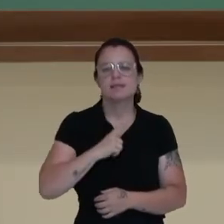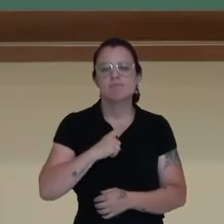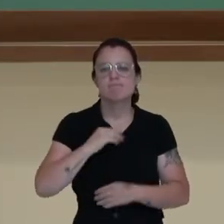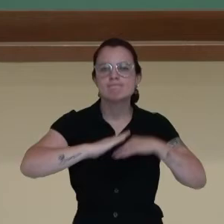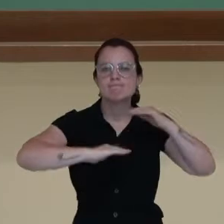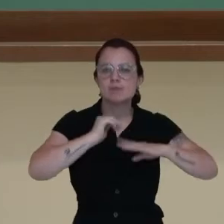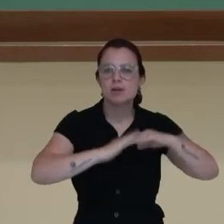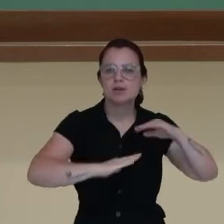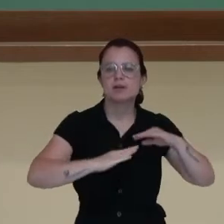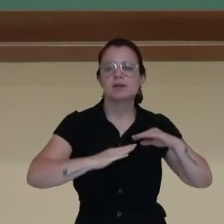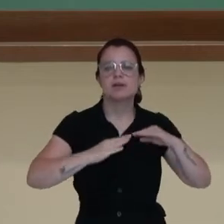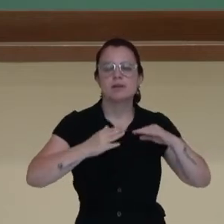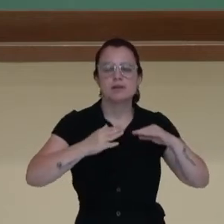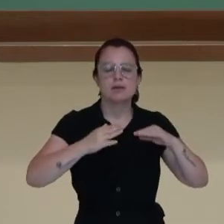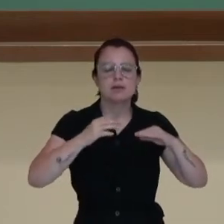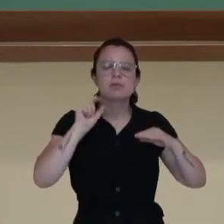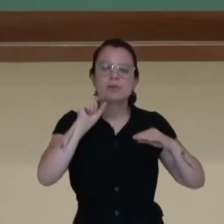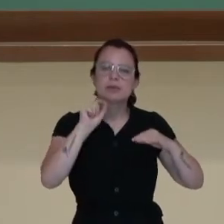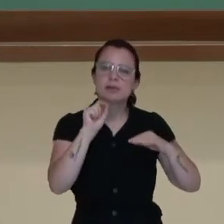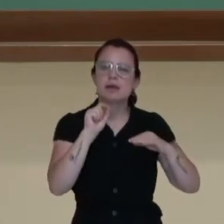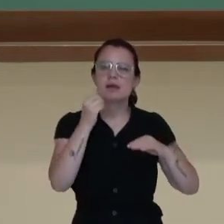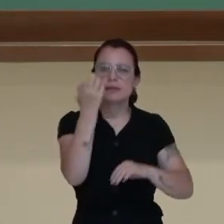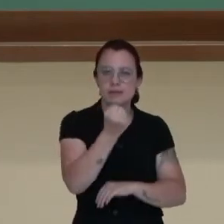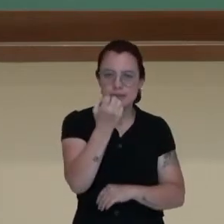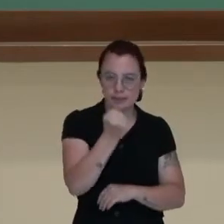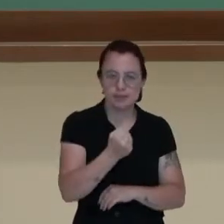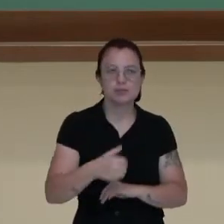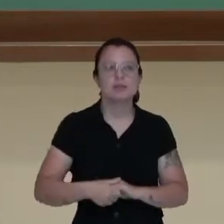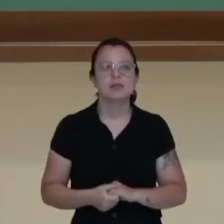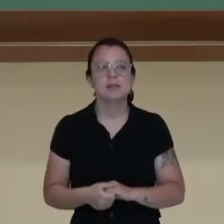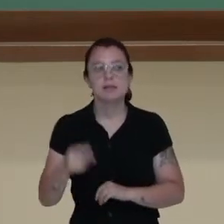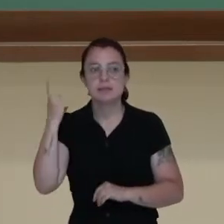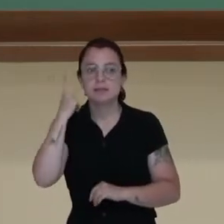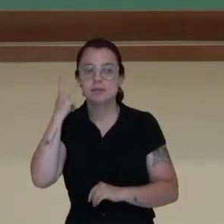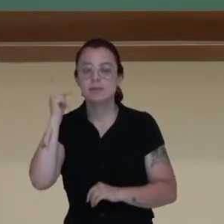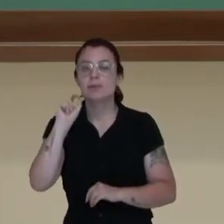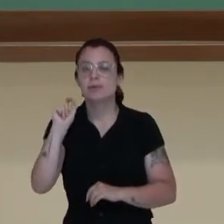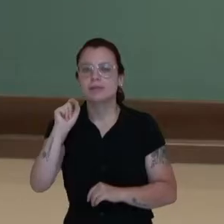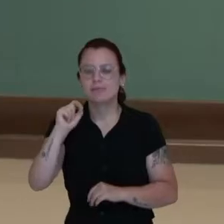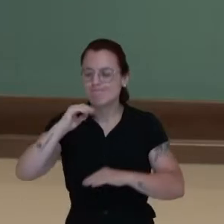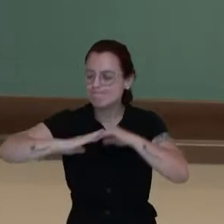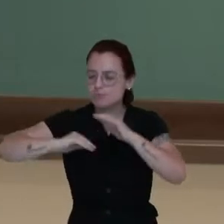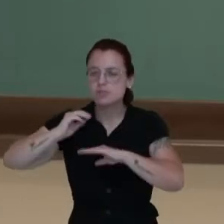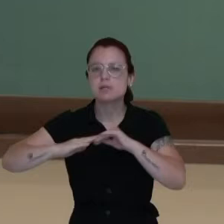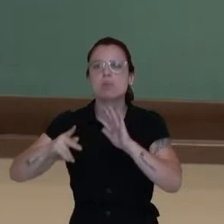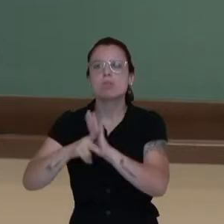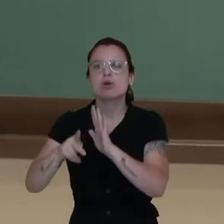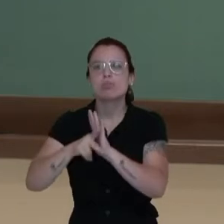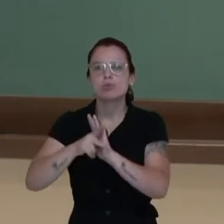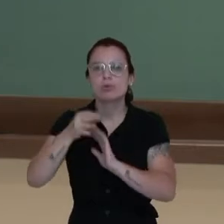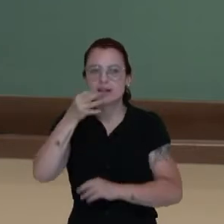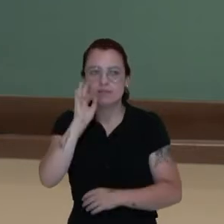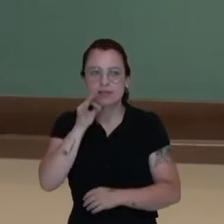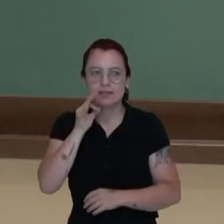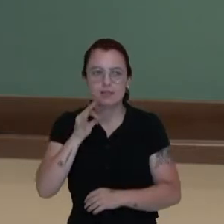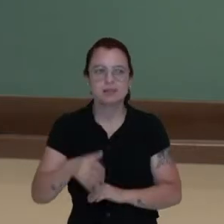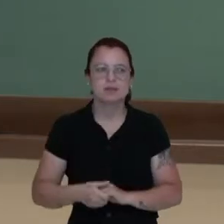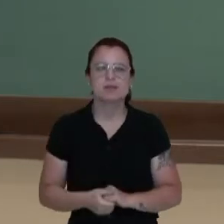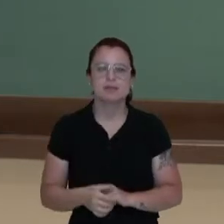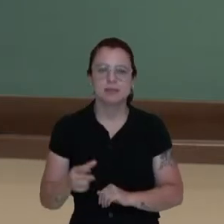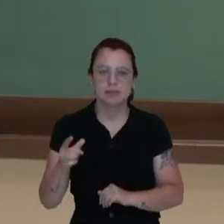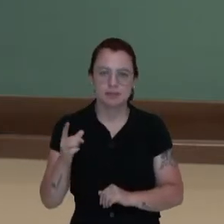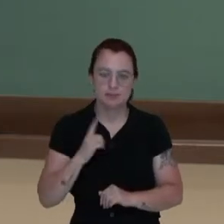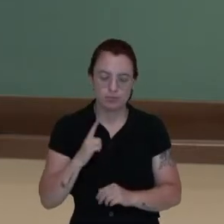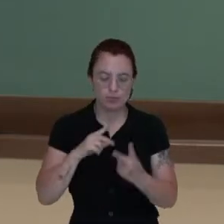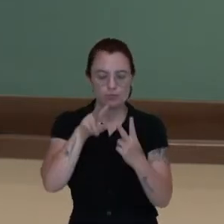laticínios, né, criava animais, e São Paulo, o grande produtor de café. Eles então, São Paulo